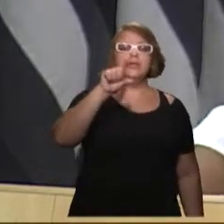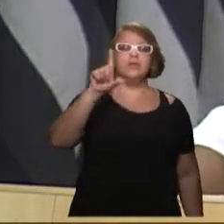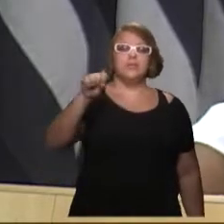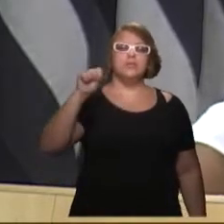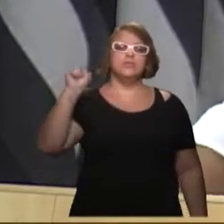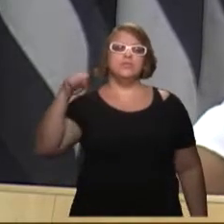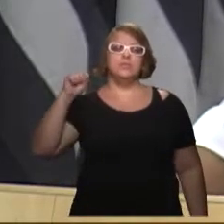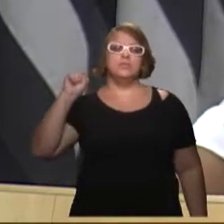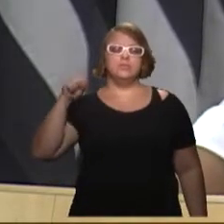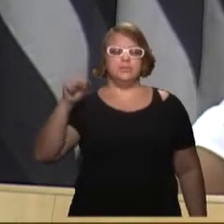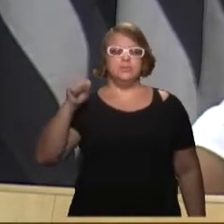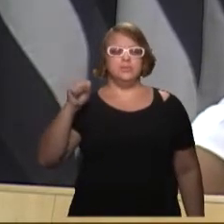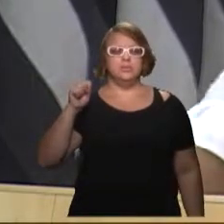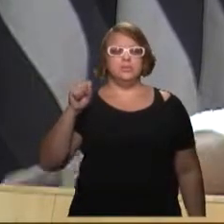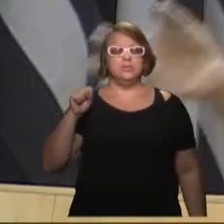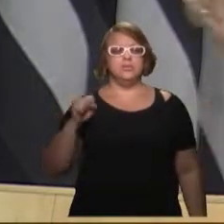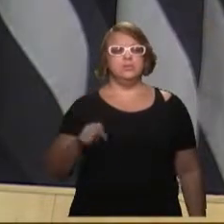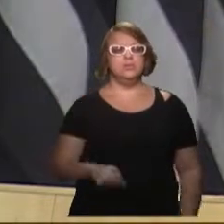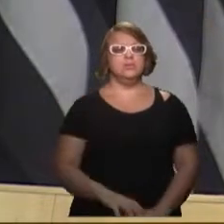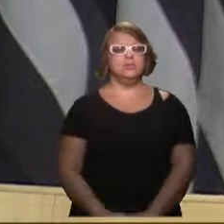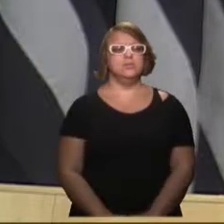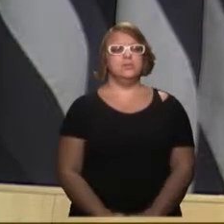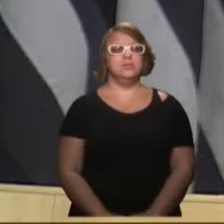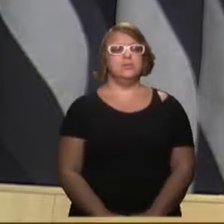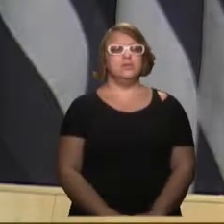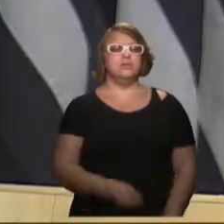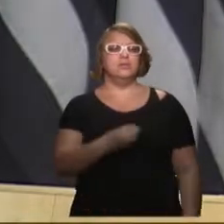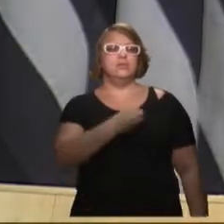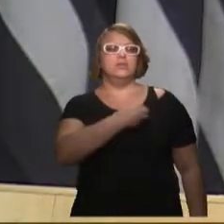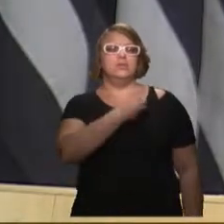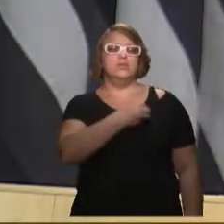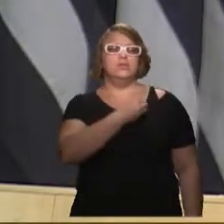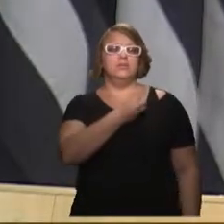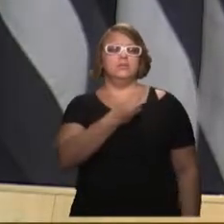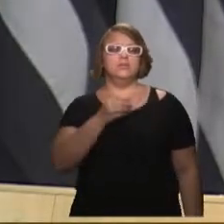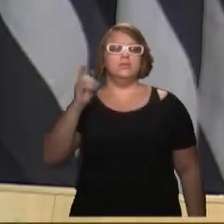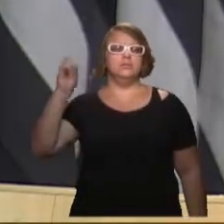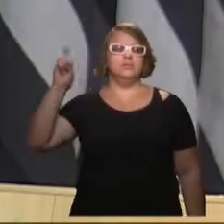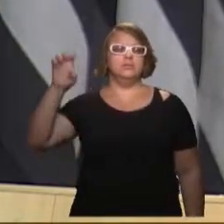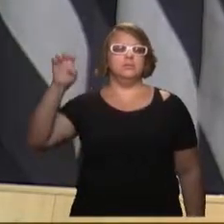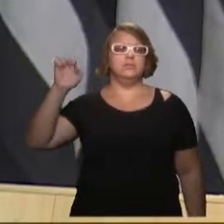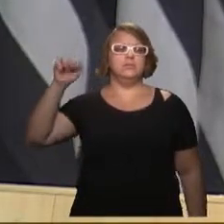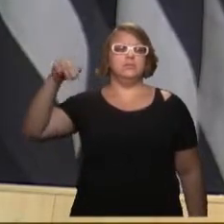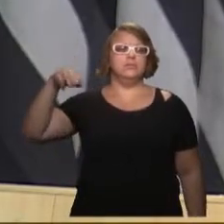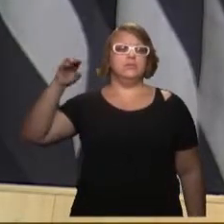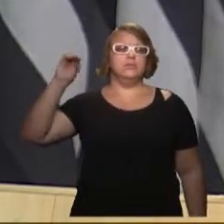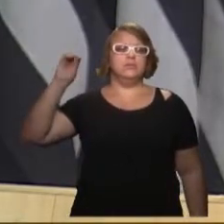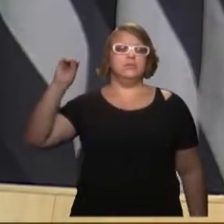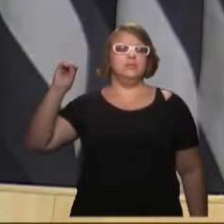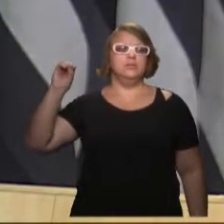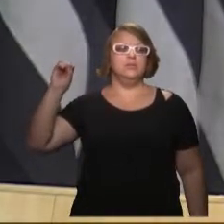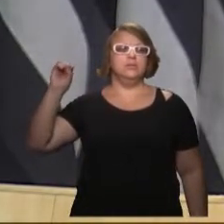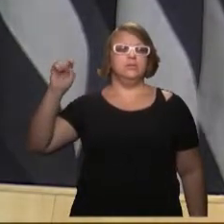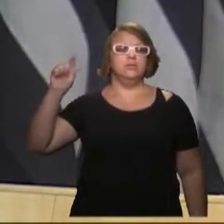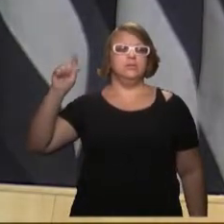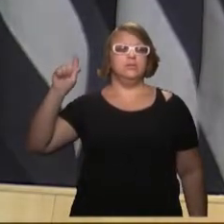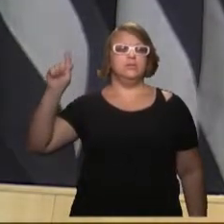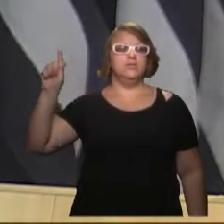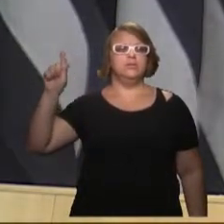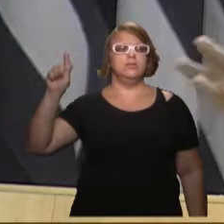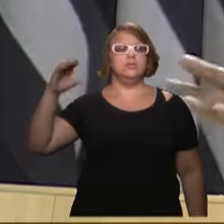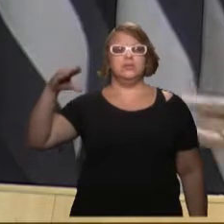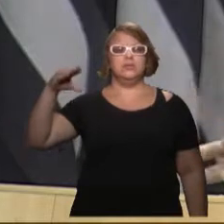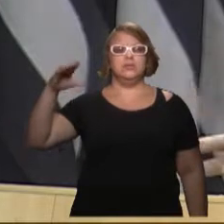é que, se nós vivemos uma democracia e o poder público ele propõe